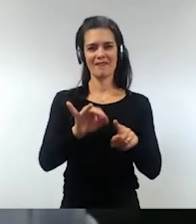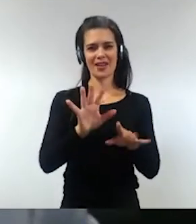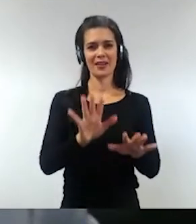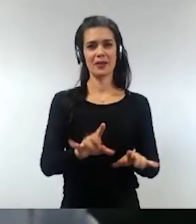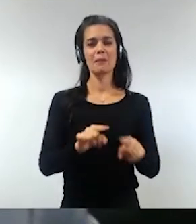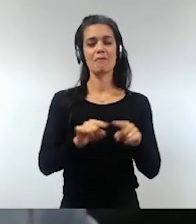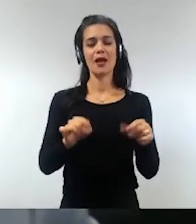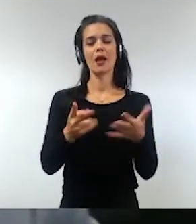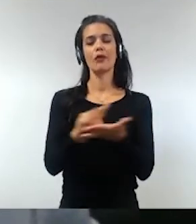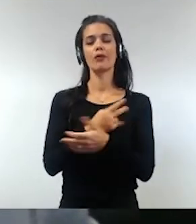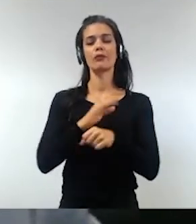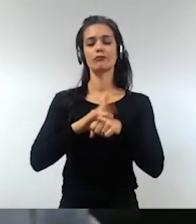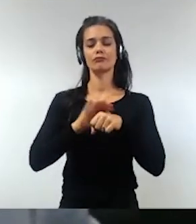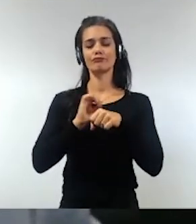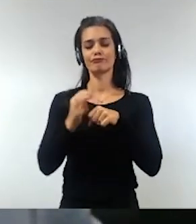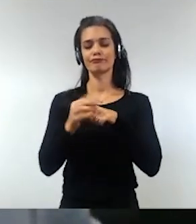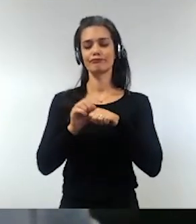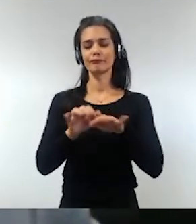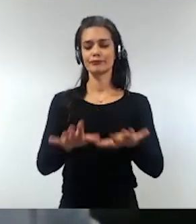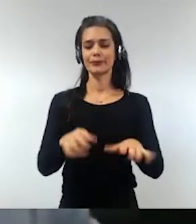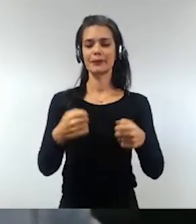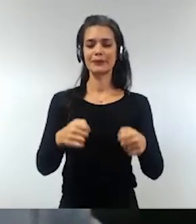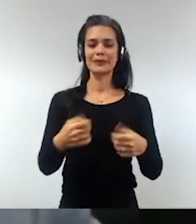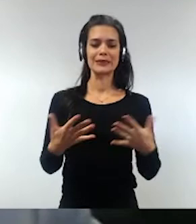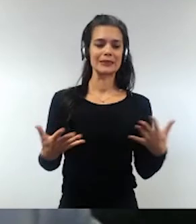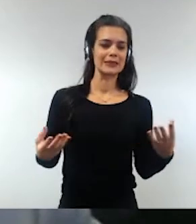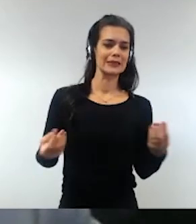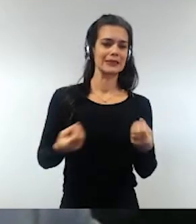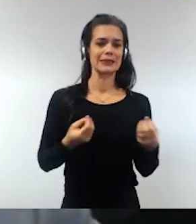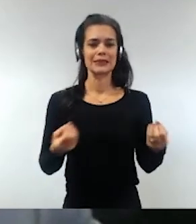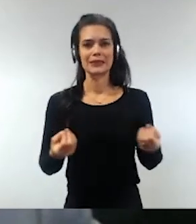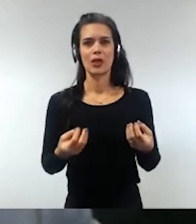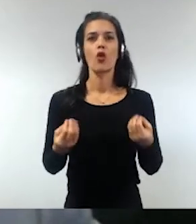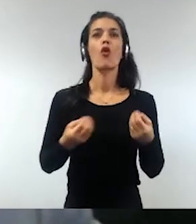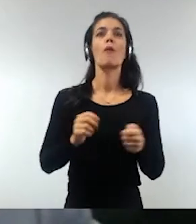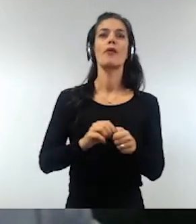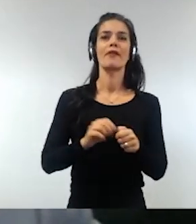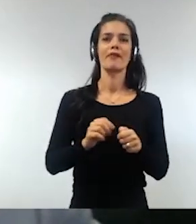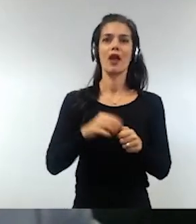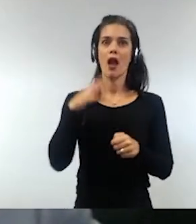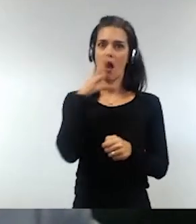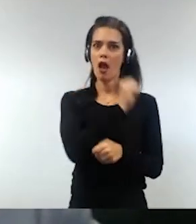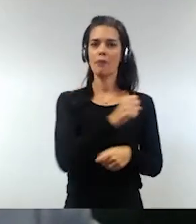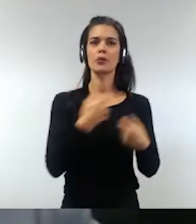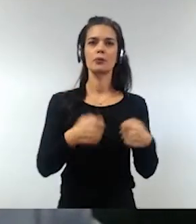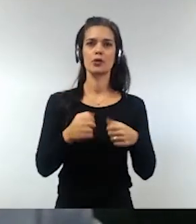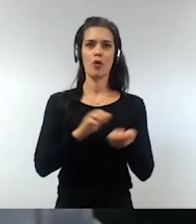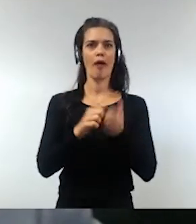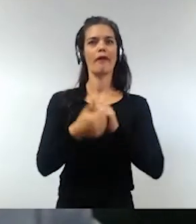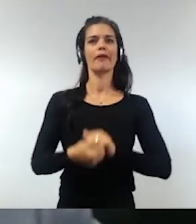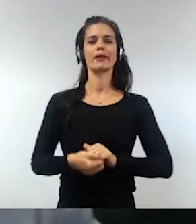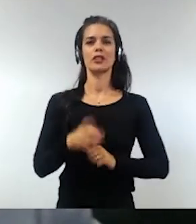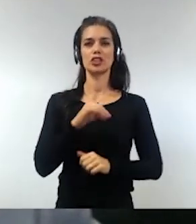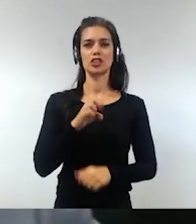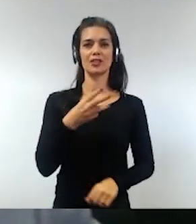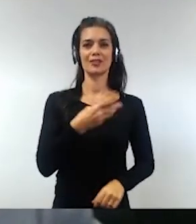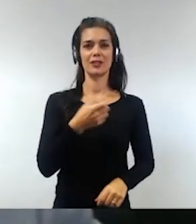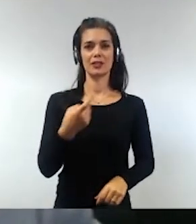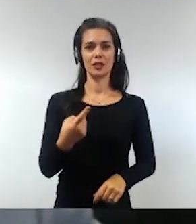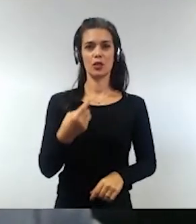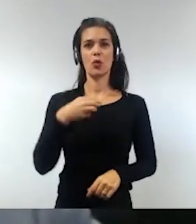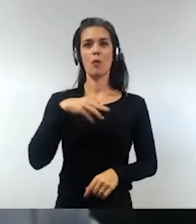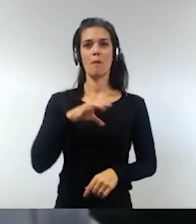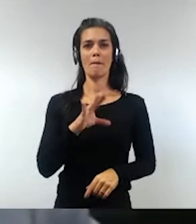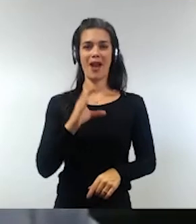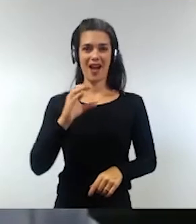a pandemia, tivemos que correr atrás do prejuízo. Então, fizemos em pouco tempo, ou seja, no dia 31 de março,